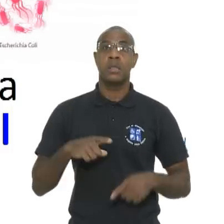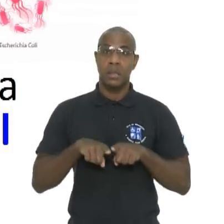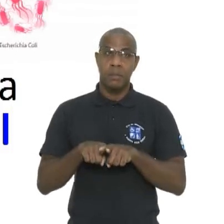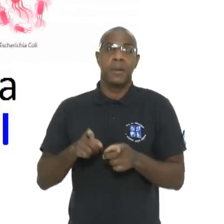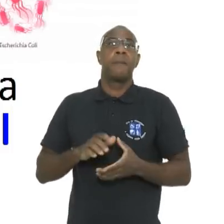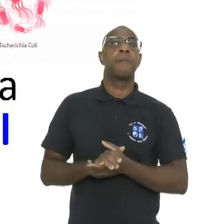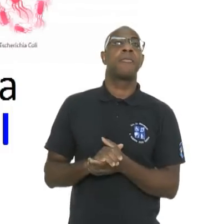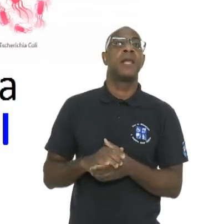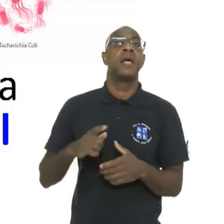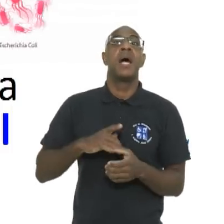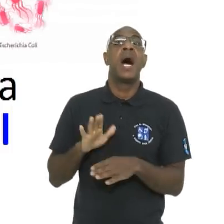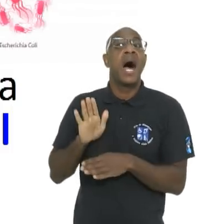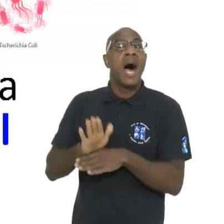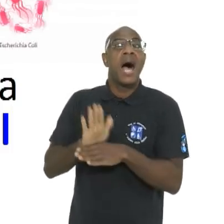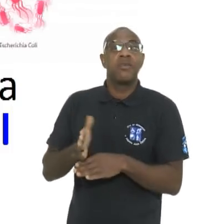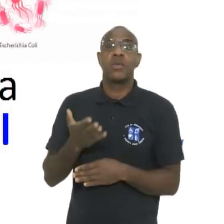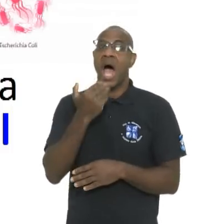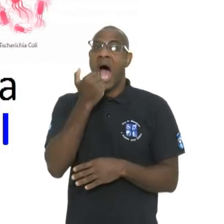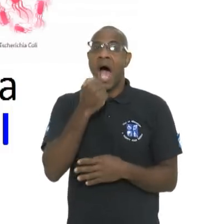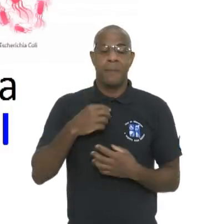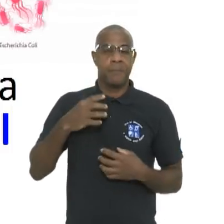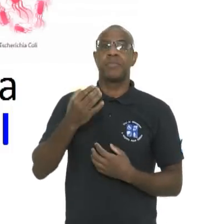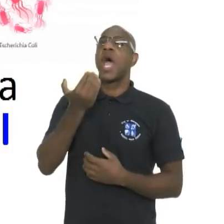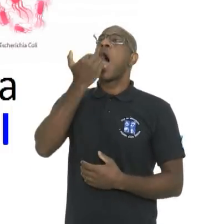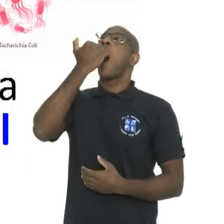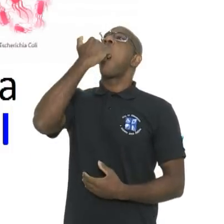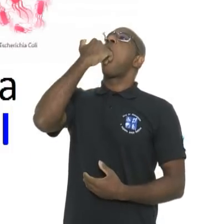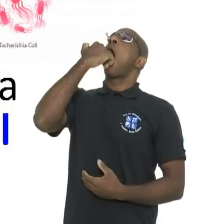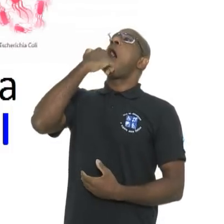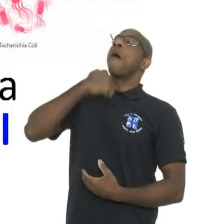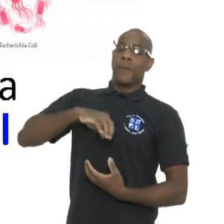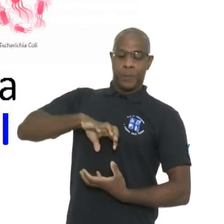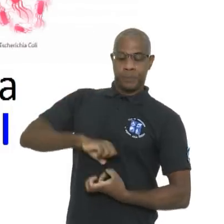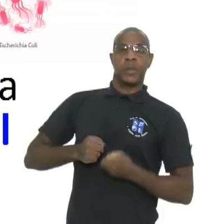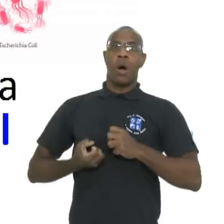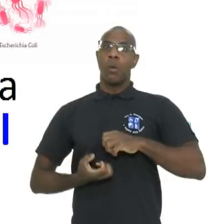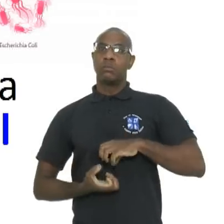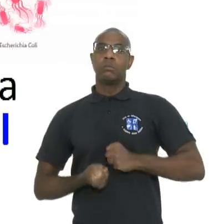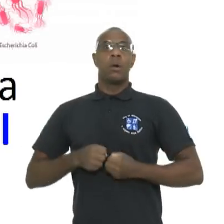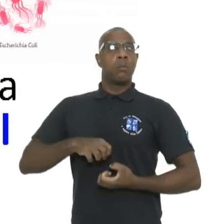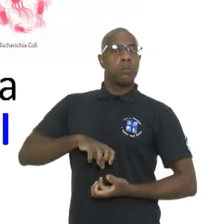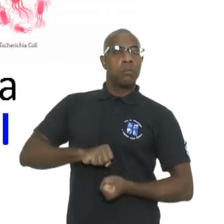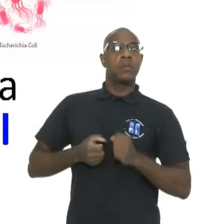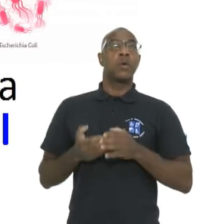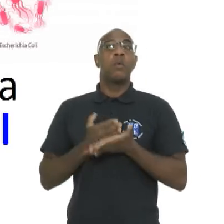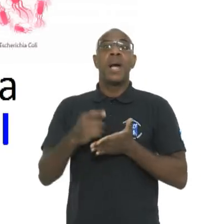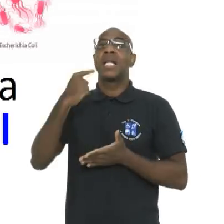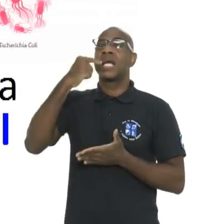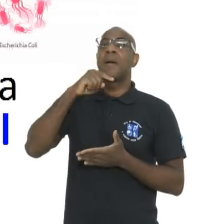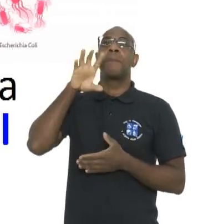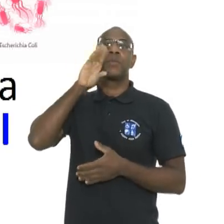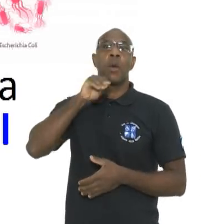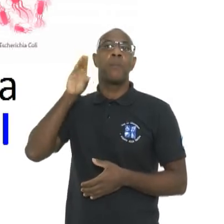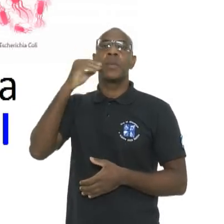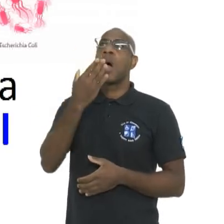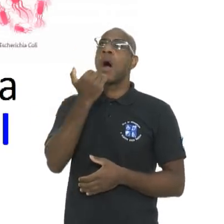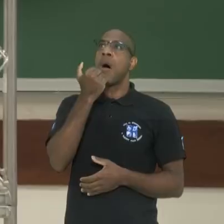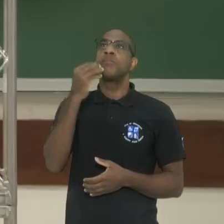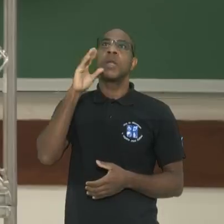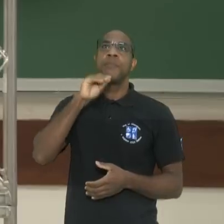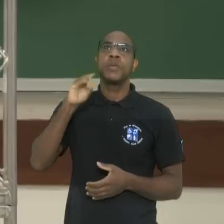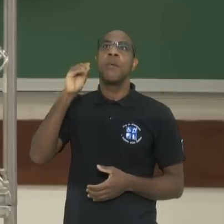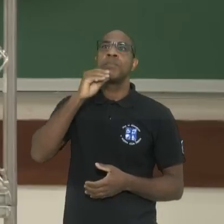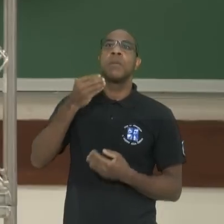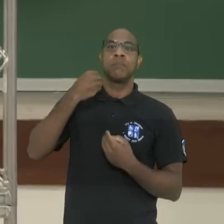ajudam tanto na digestão do alimento, que se inicia lá na boca já, quanto protegendo o